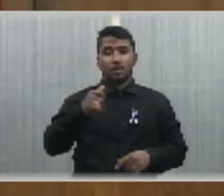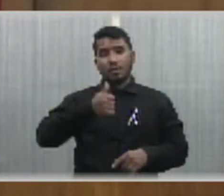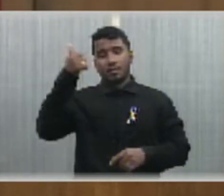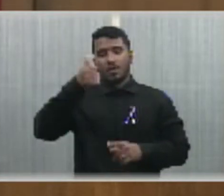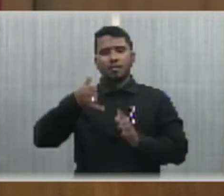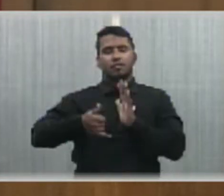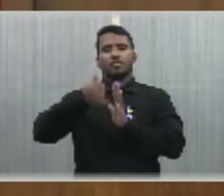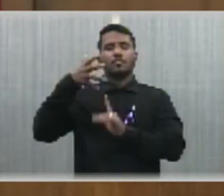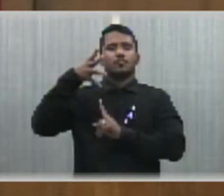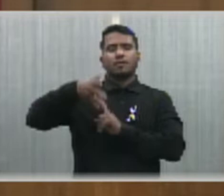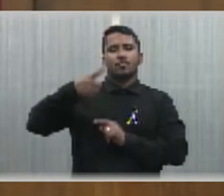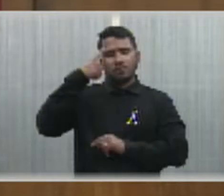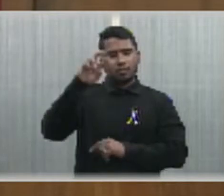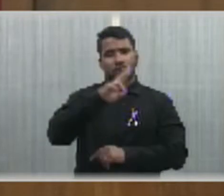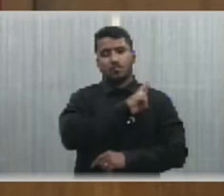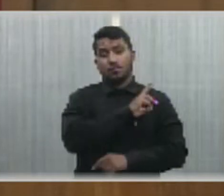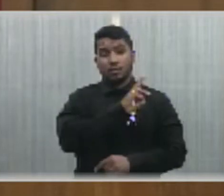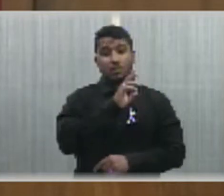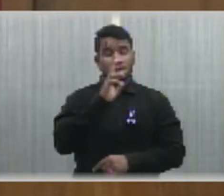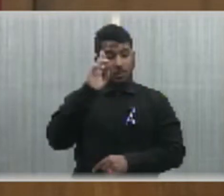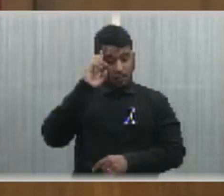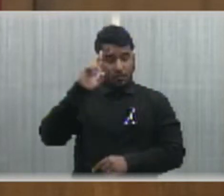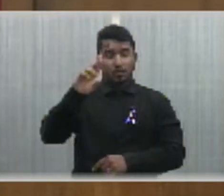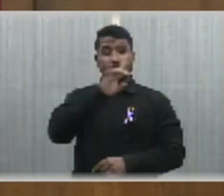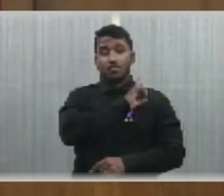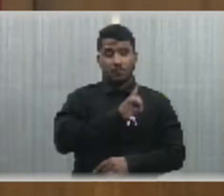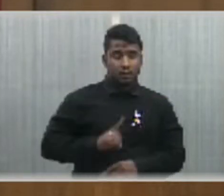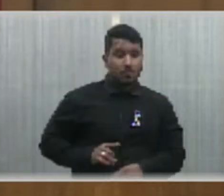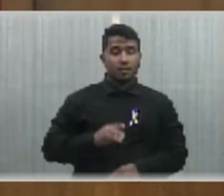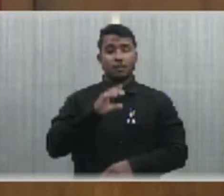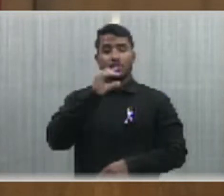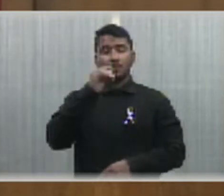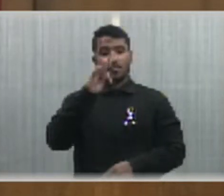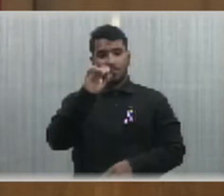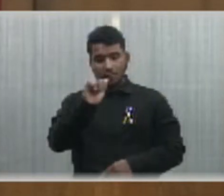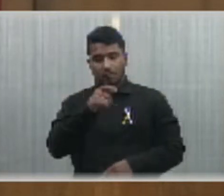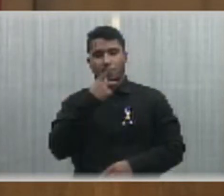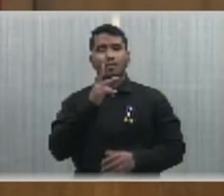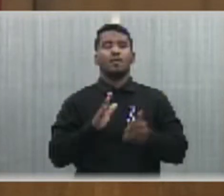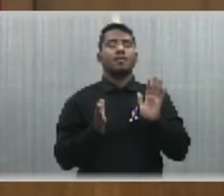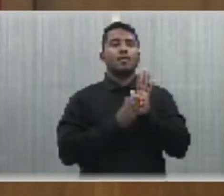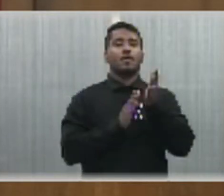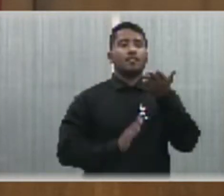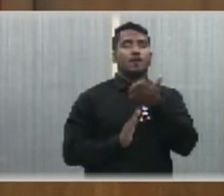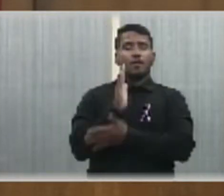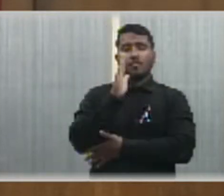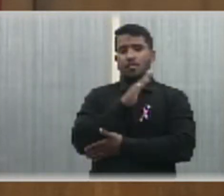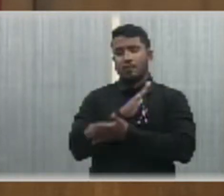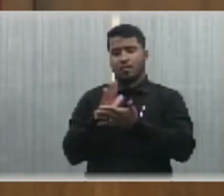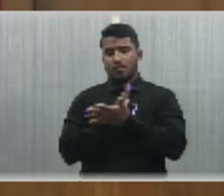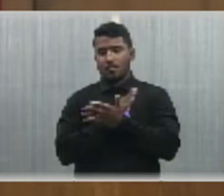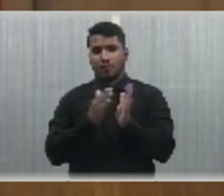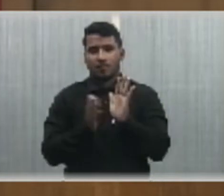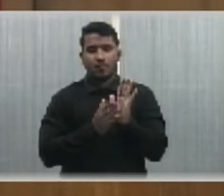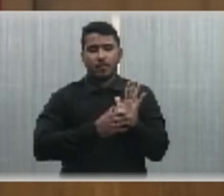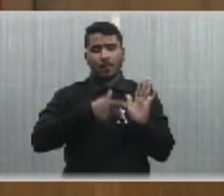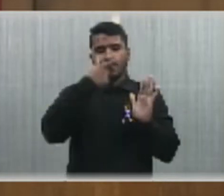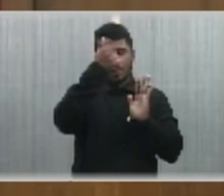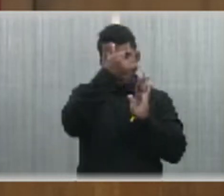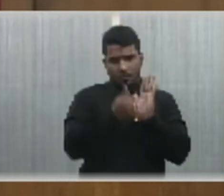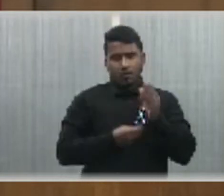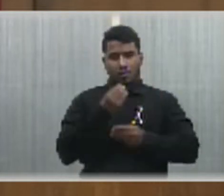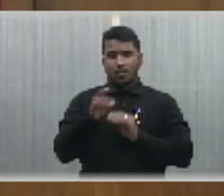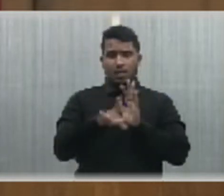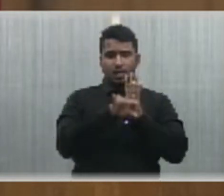primeiro orador, o senhor deputado doutor Francisco Costa, comentou a aprovação de algumas matérias, como a Lei